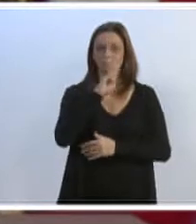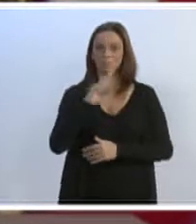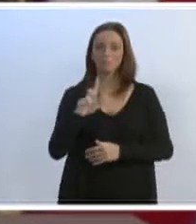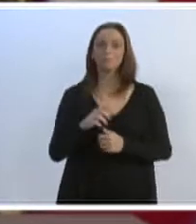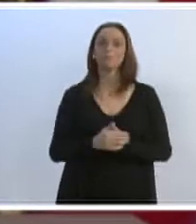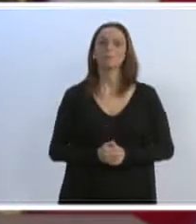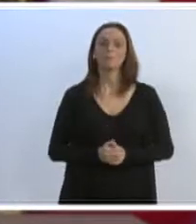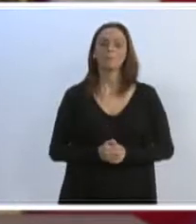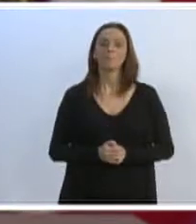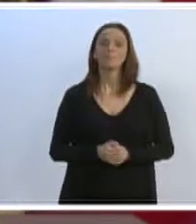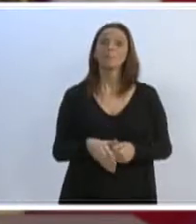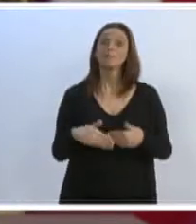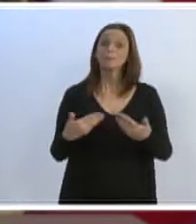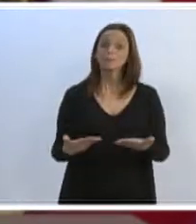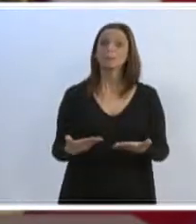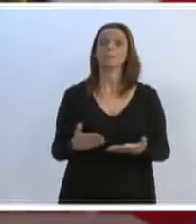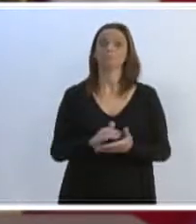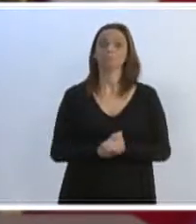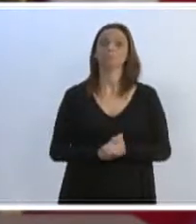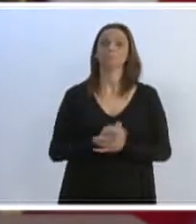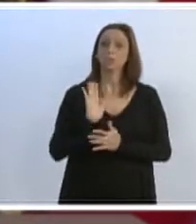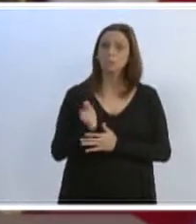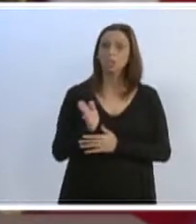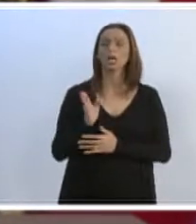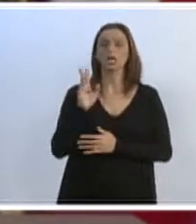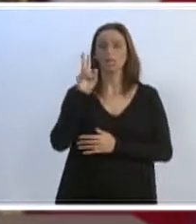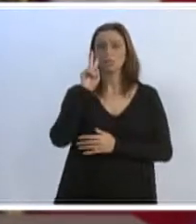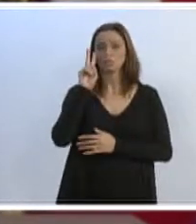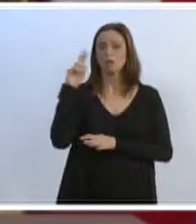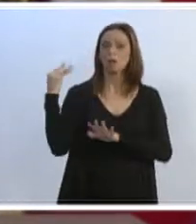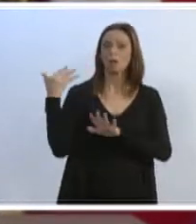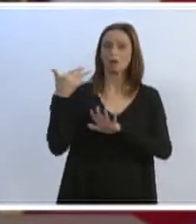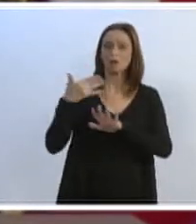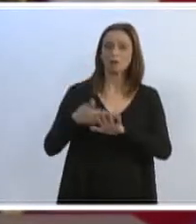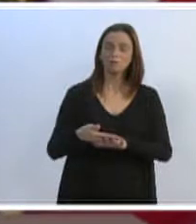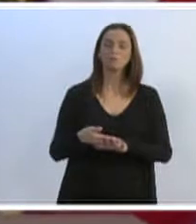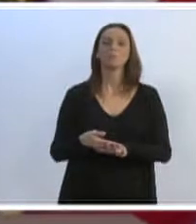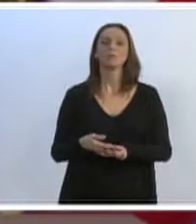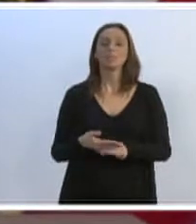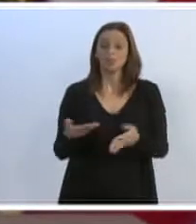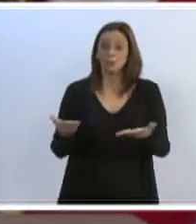Braulio, juntamente com o Ivo, com o Silvio e com o prefeito.